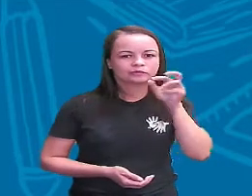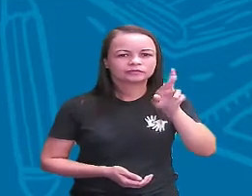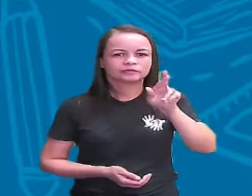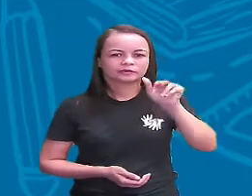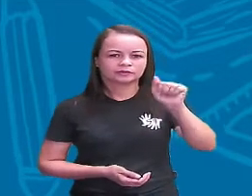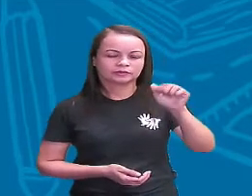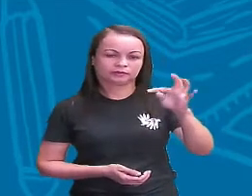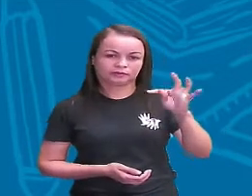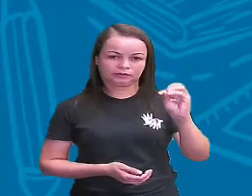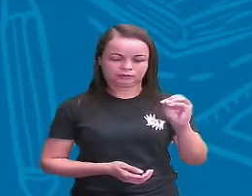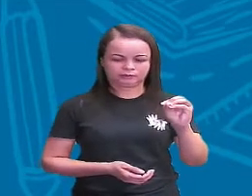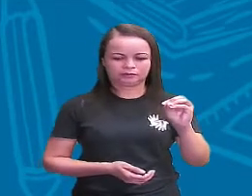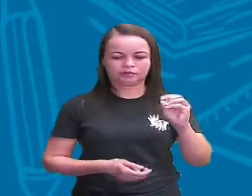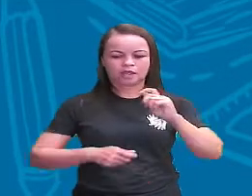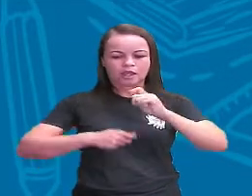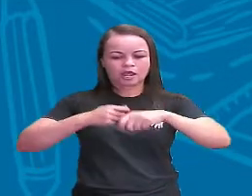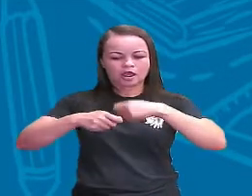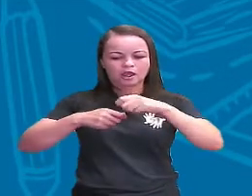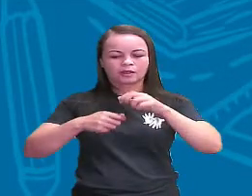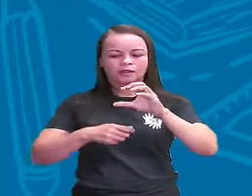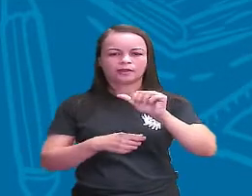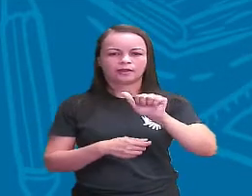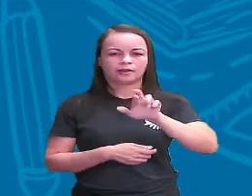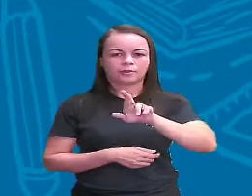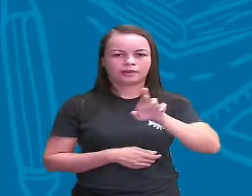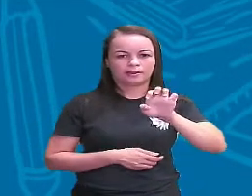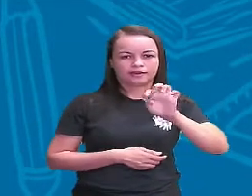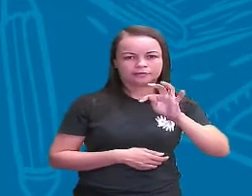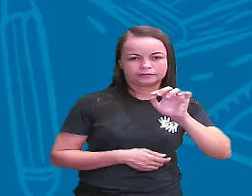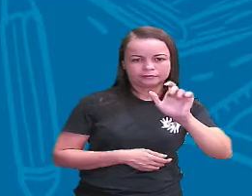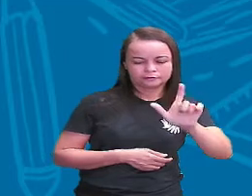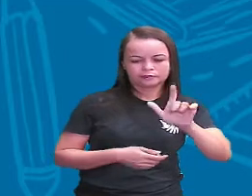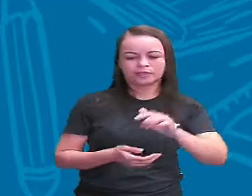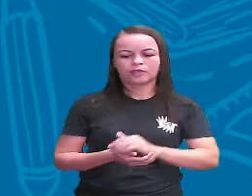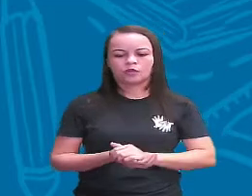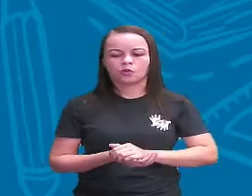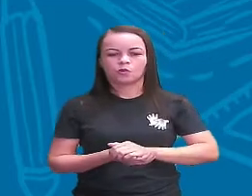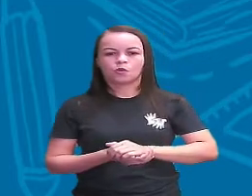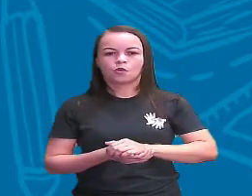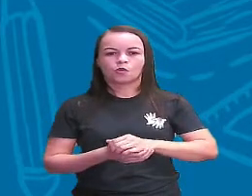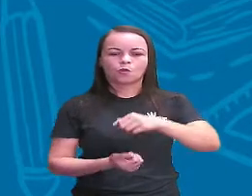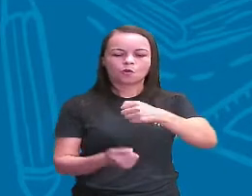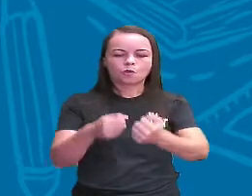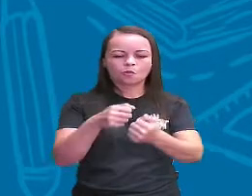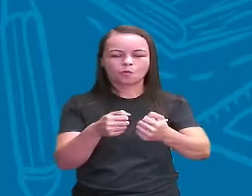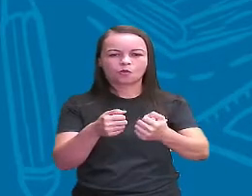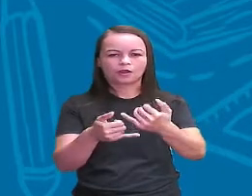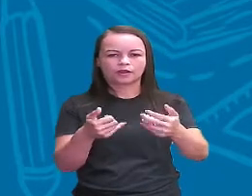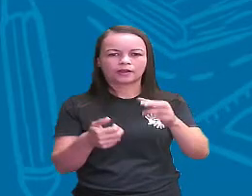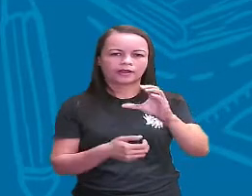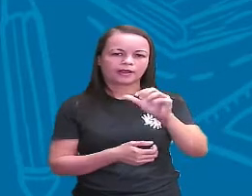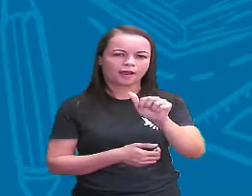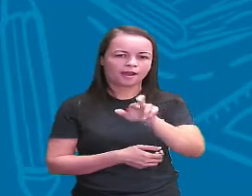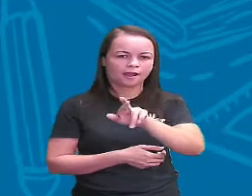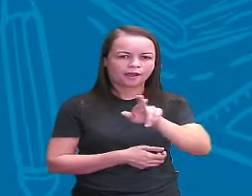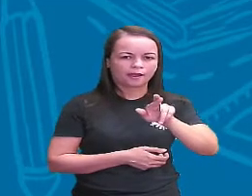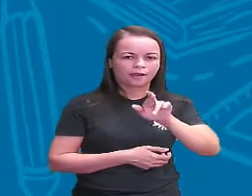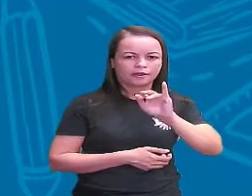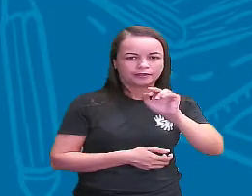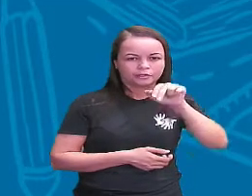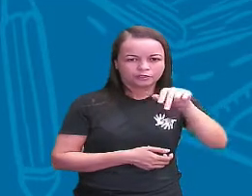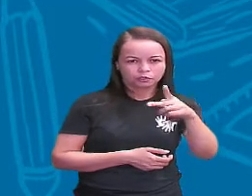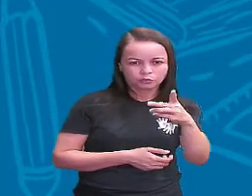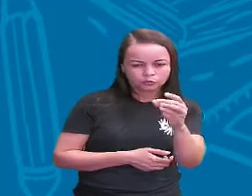rato, carretel e carrinho. E cachorro. Percebam que